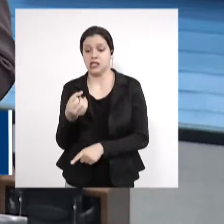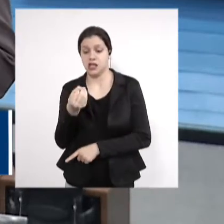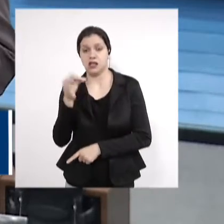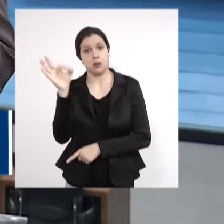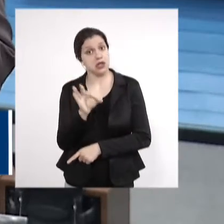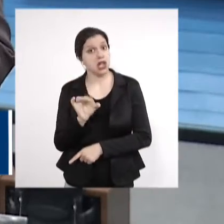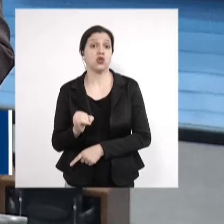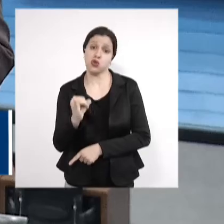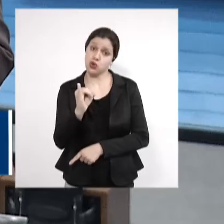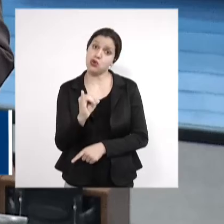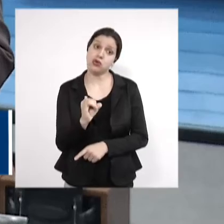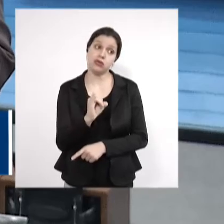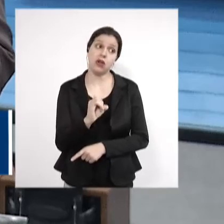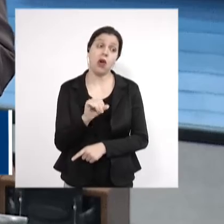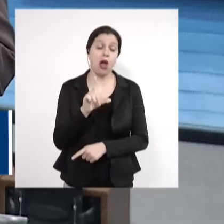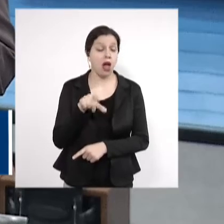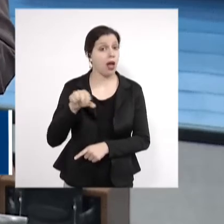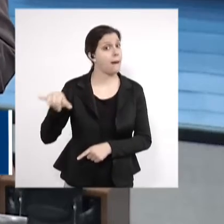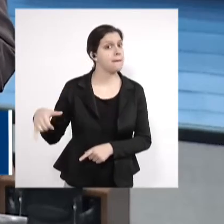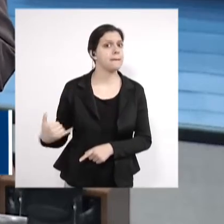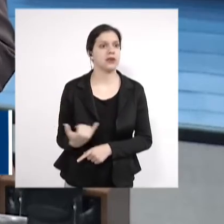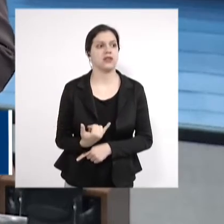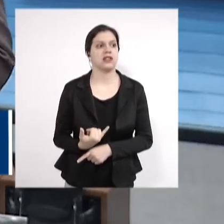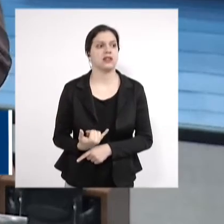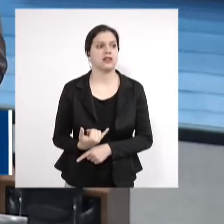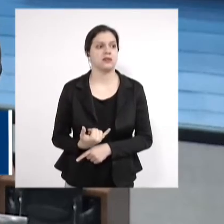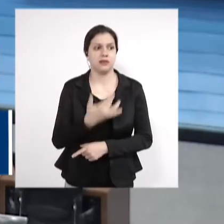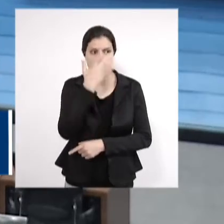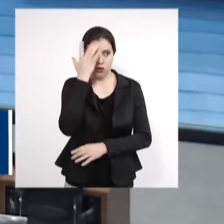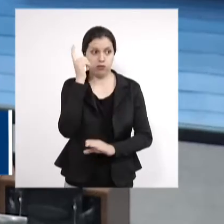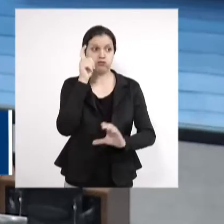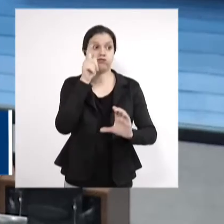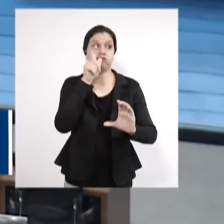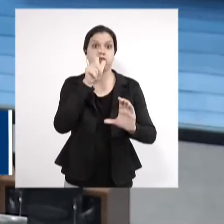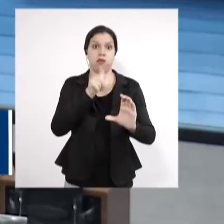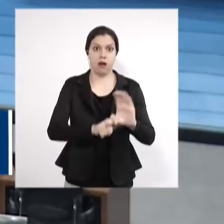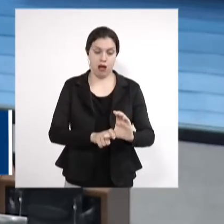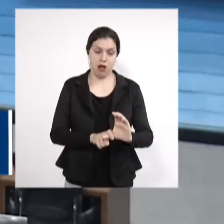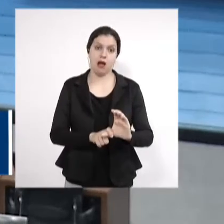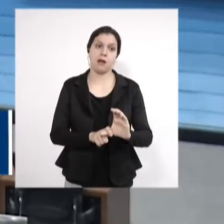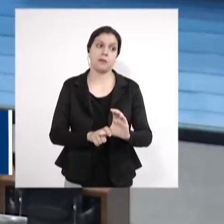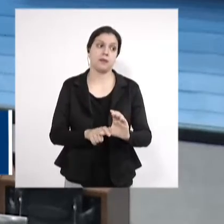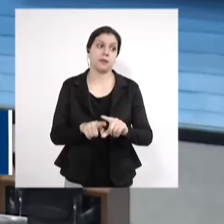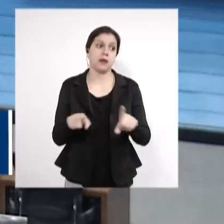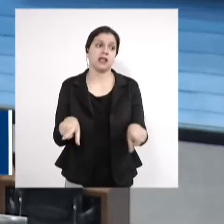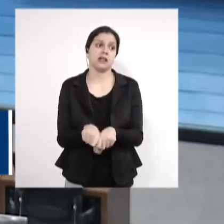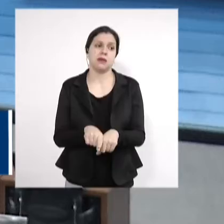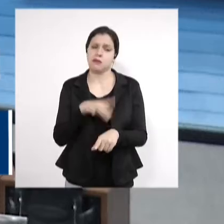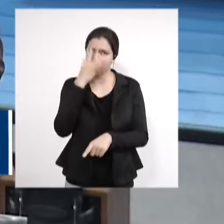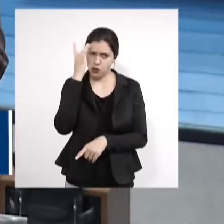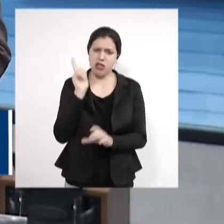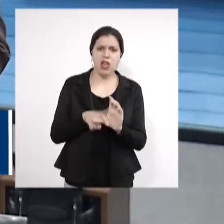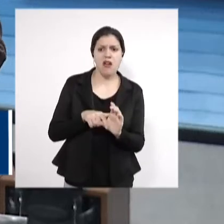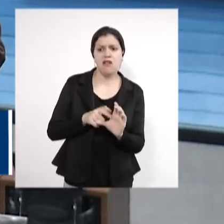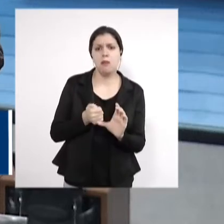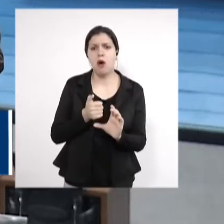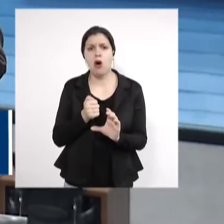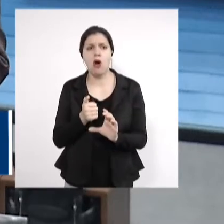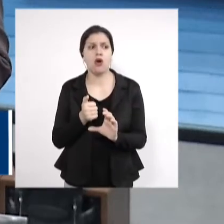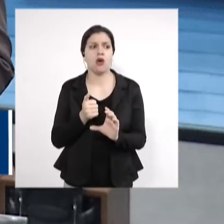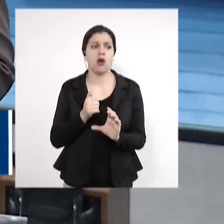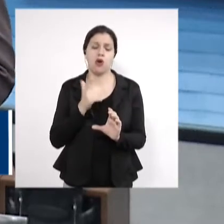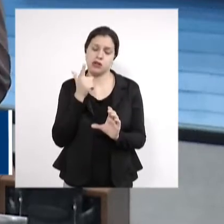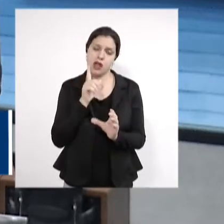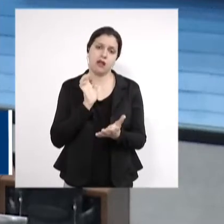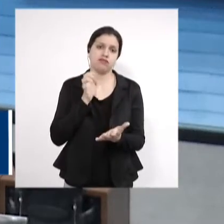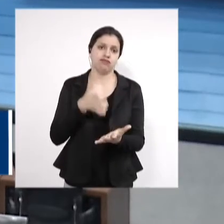juros. É uma oportunidade, né? Acho que tanto para os grandes devedores, como esse caso que a gente citou por último, né? Mas também para os pequenos devedores que podem quitar à